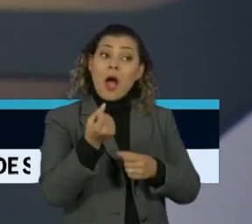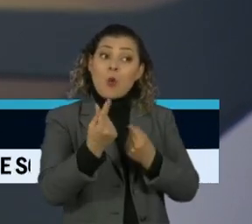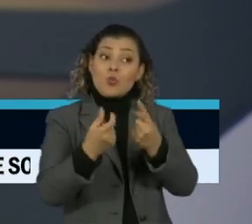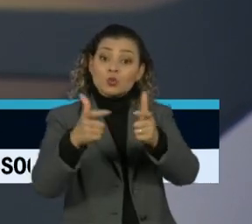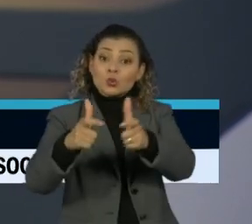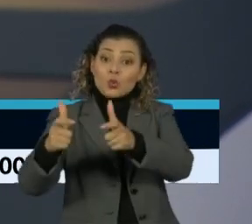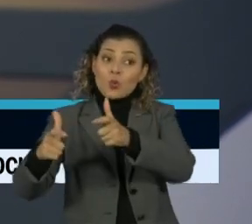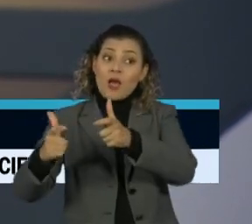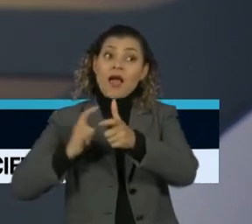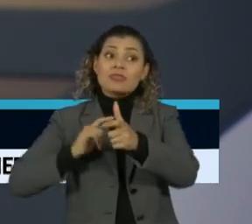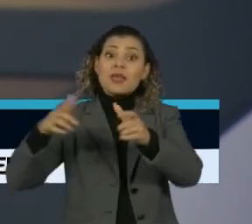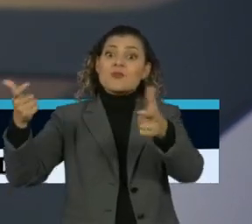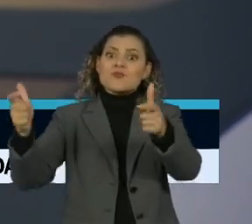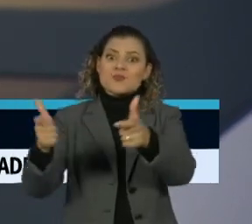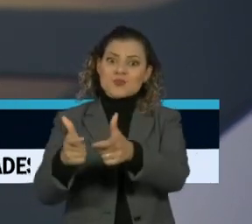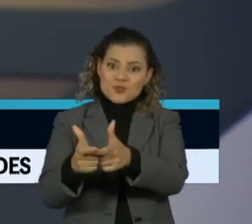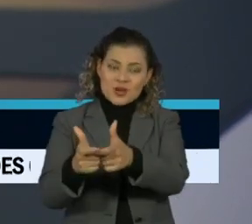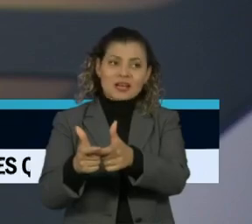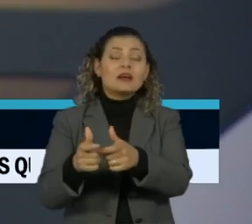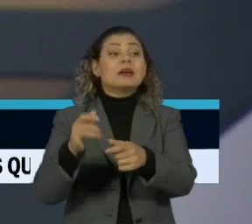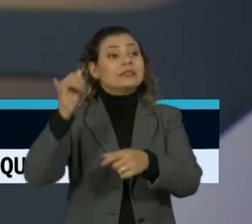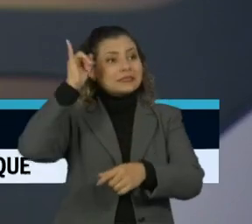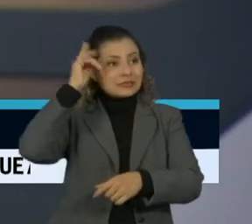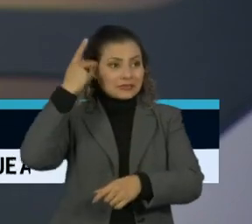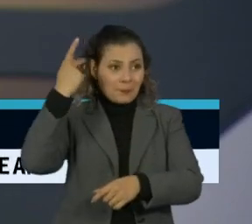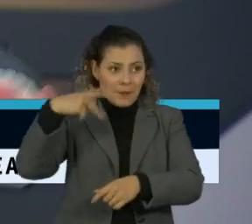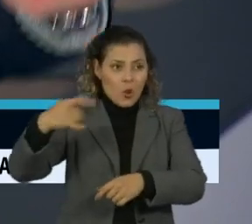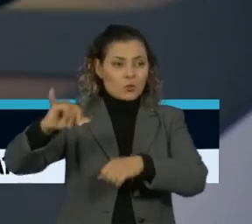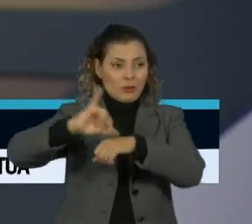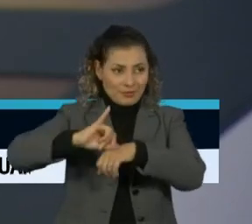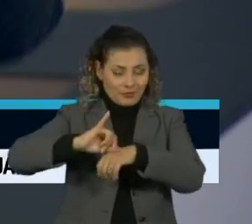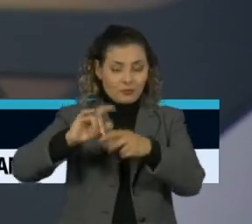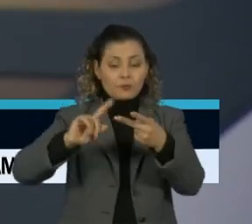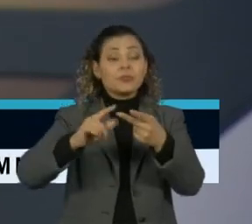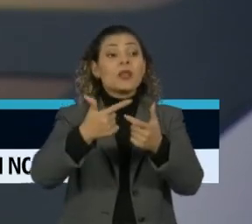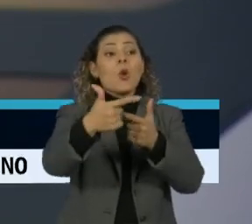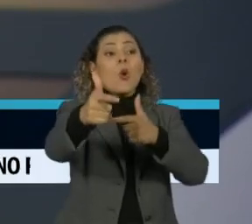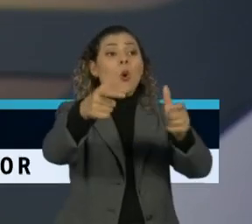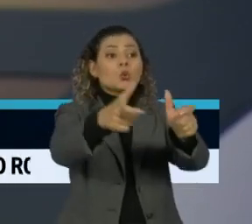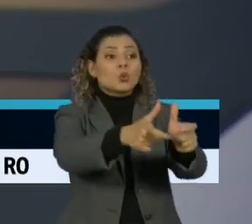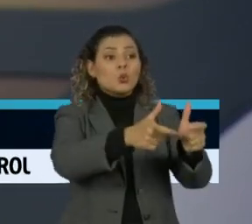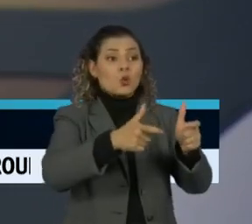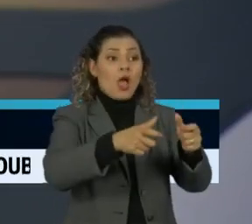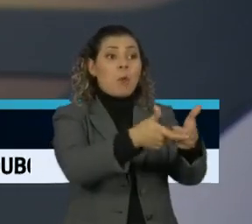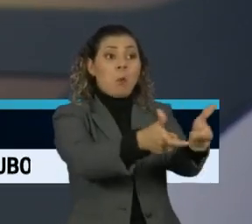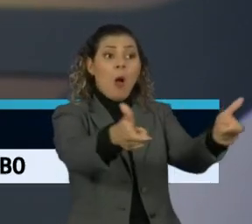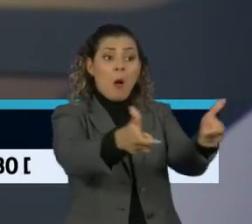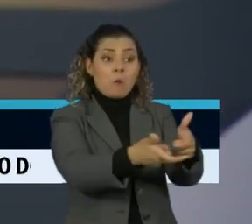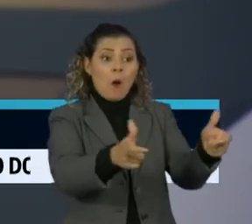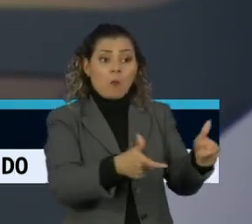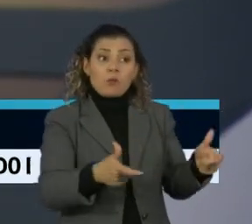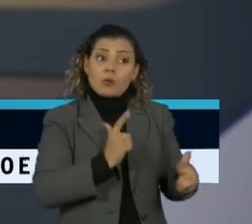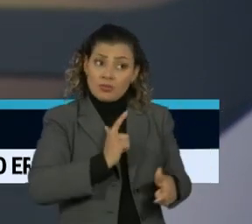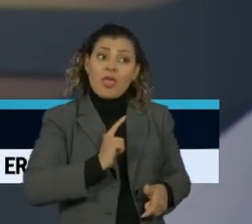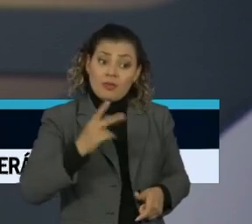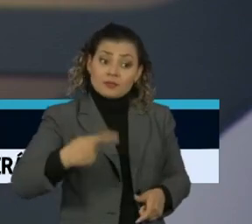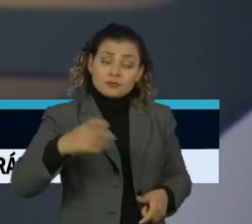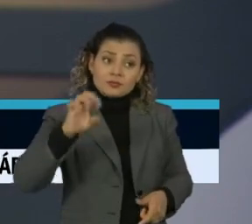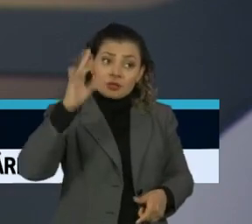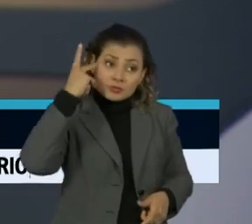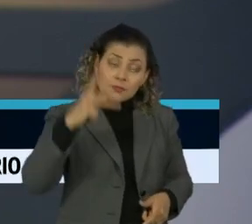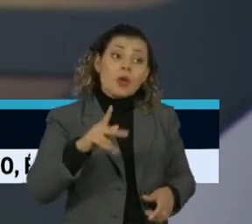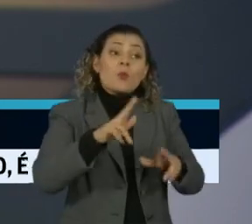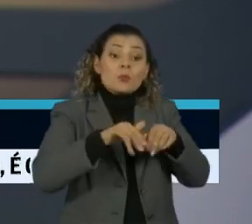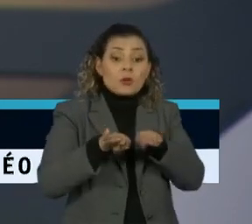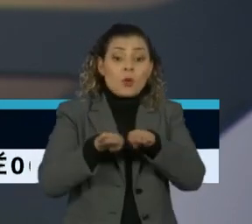de em declínio bastante como a cidade de são paulo em outras áreas que ainda estão acendendo por isso que